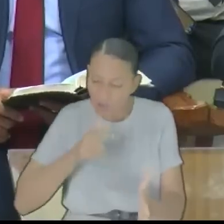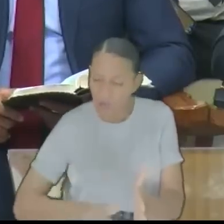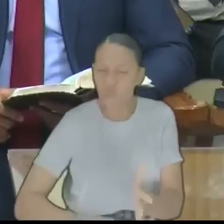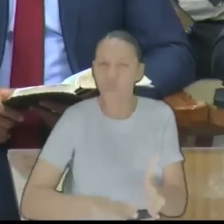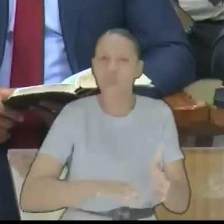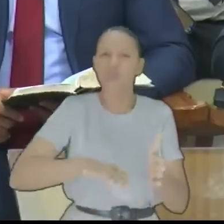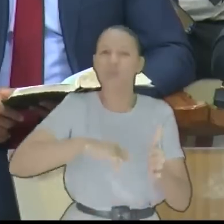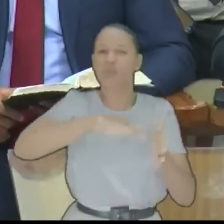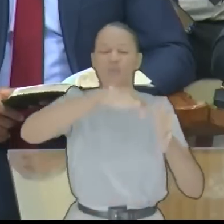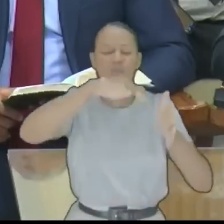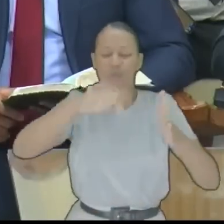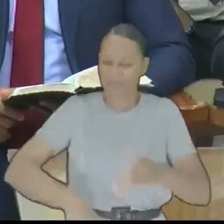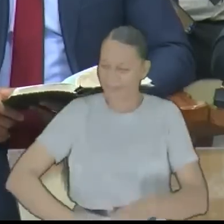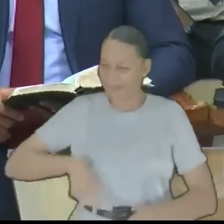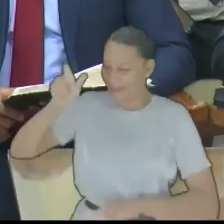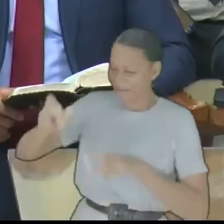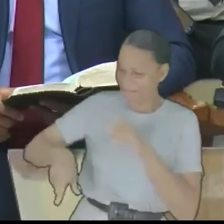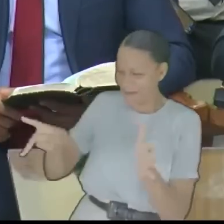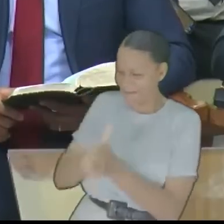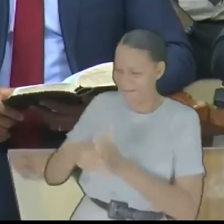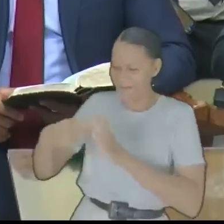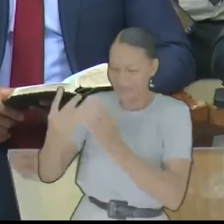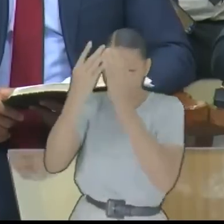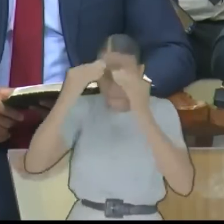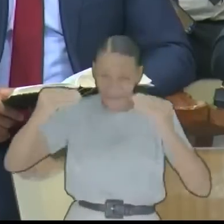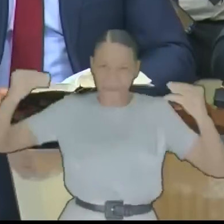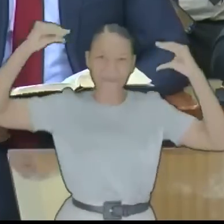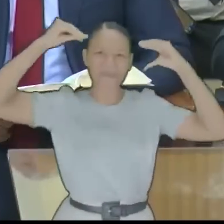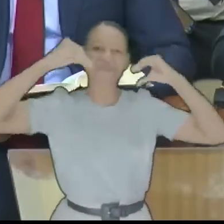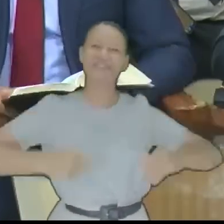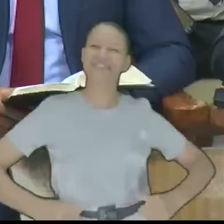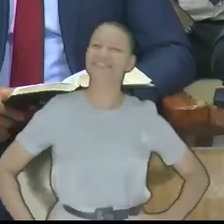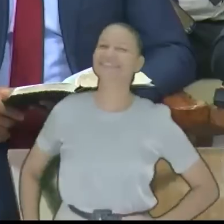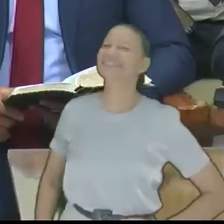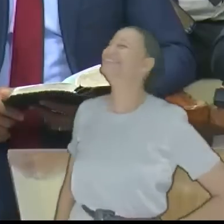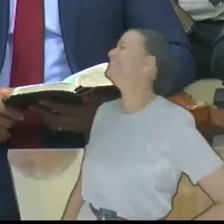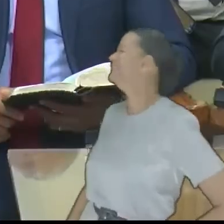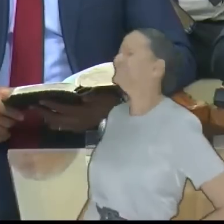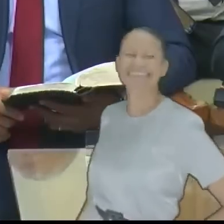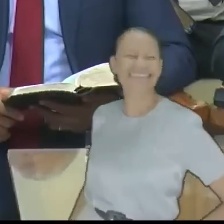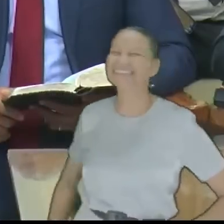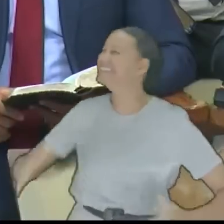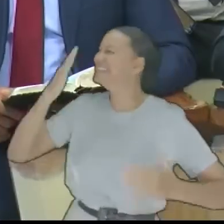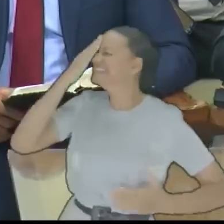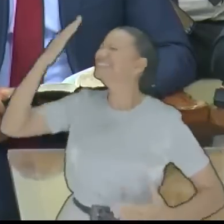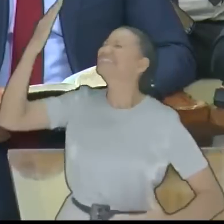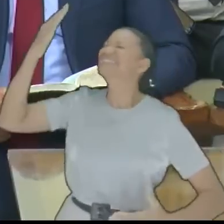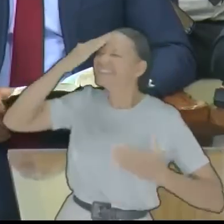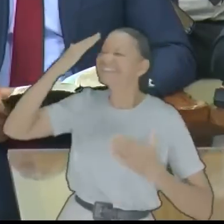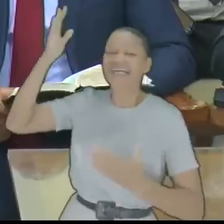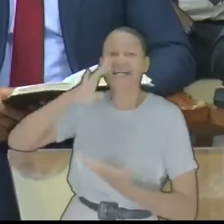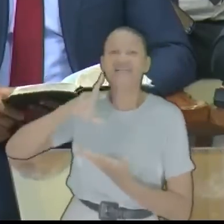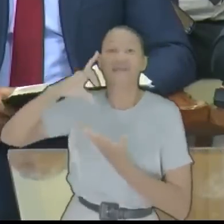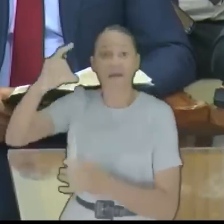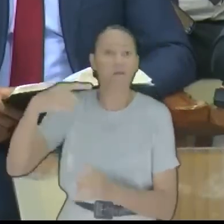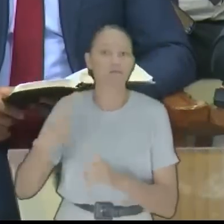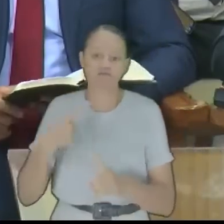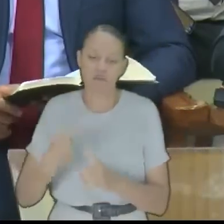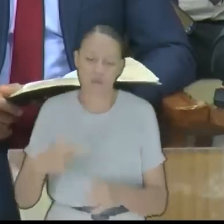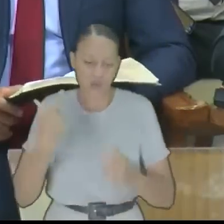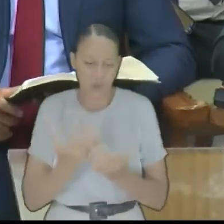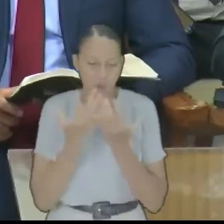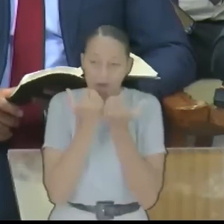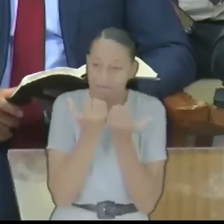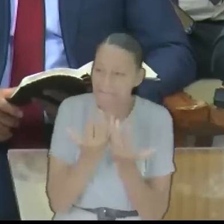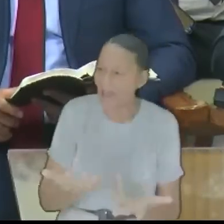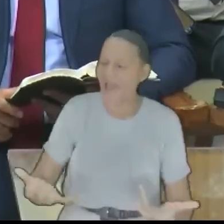água, e o sertanejo com um sorriso de orelha a orelha, agradecendo a Deus, porque a fartura